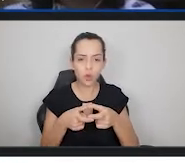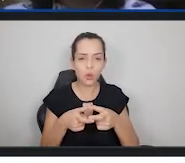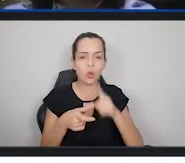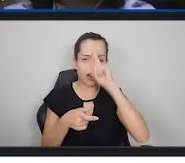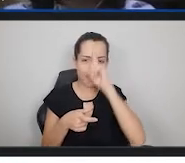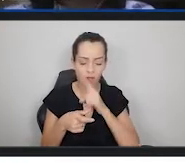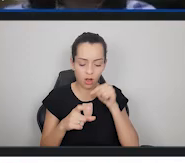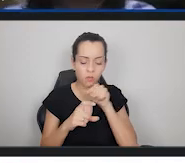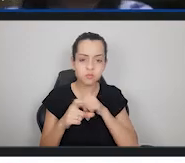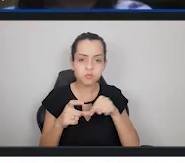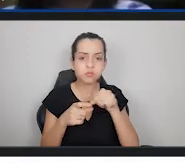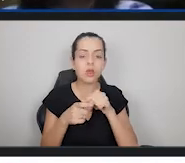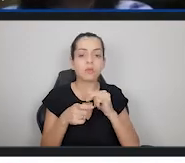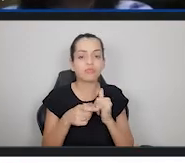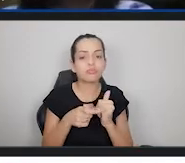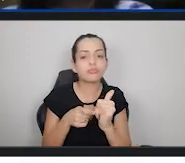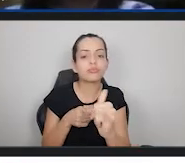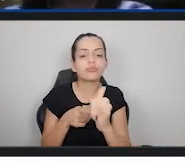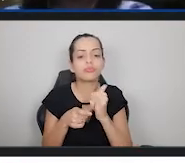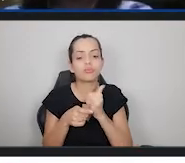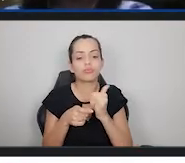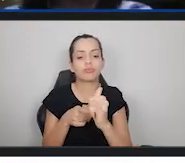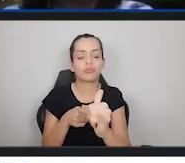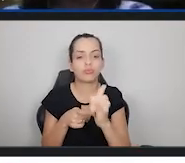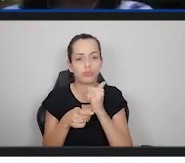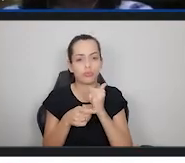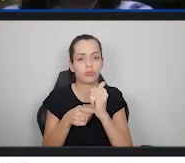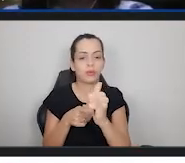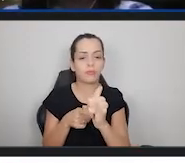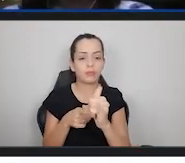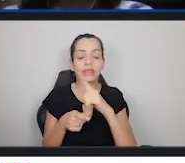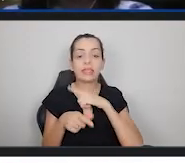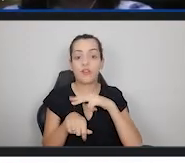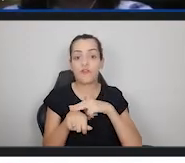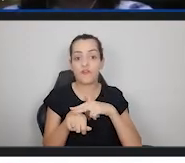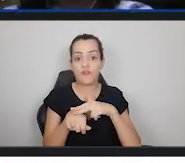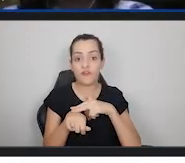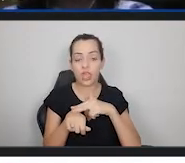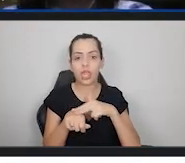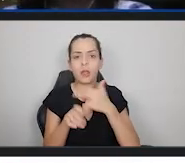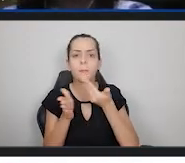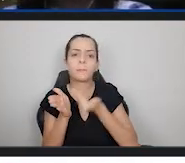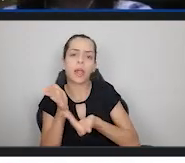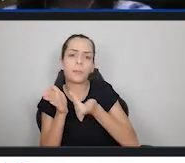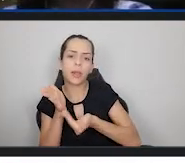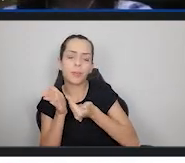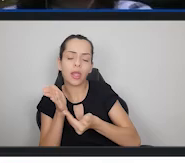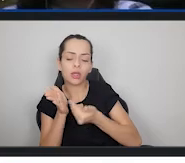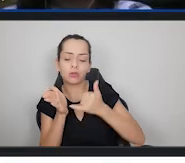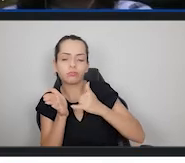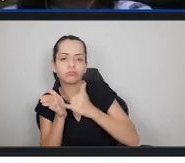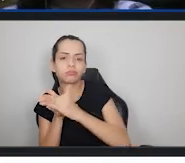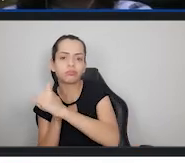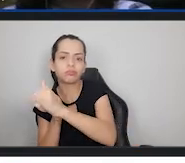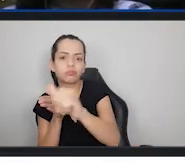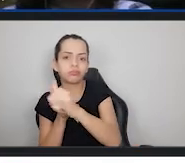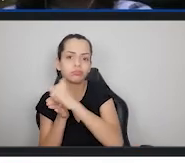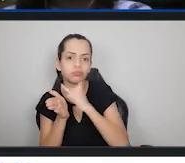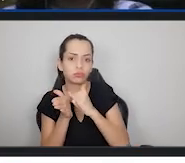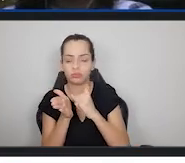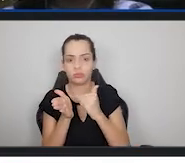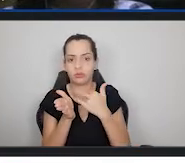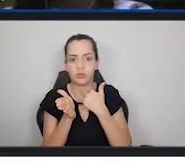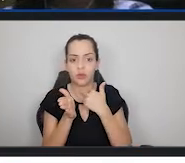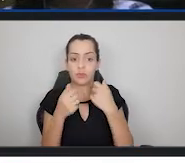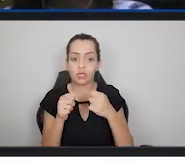a gente tem uma figura aqui, ó. Eu tenho um condutor, por esse condutor circula corrente elétrica, cadeia de